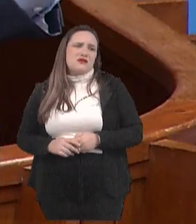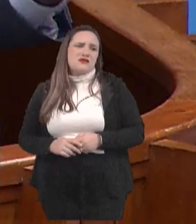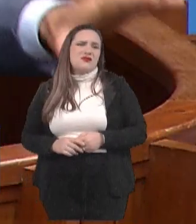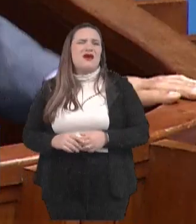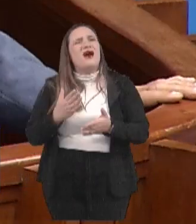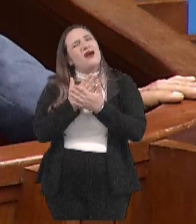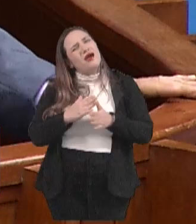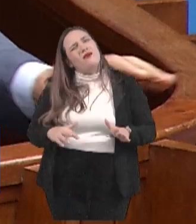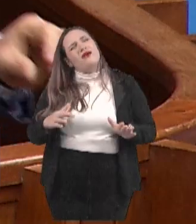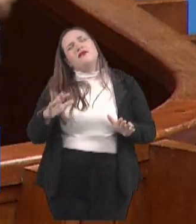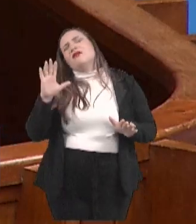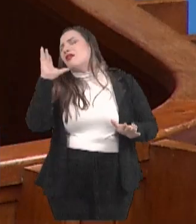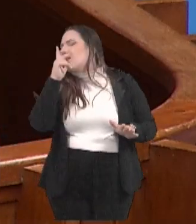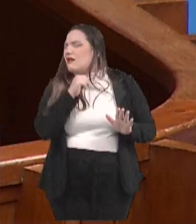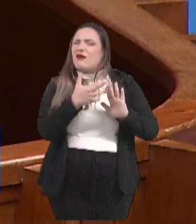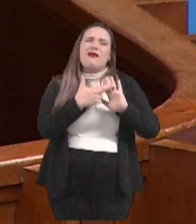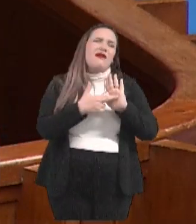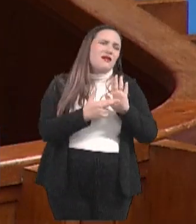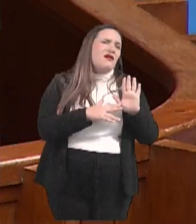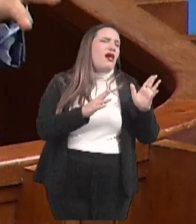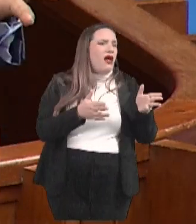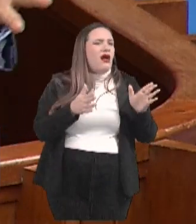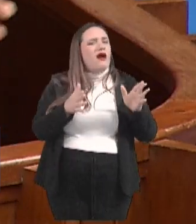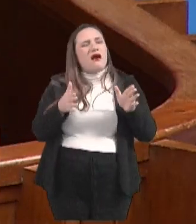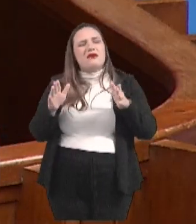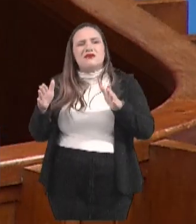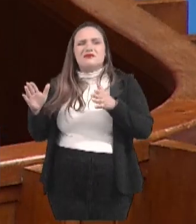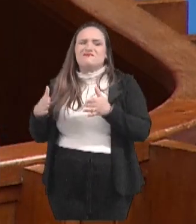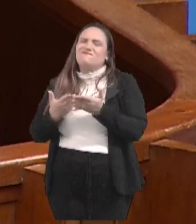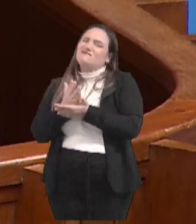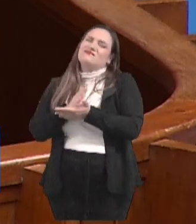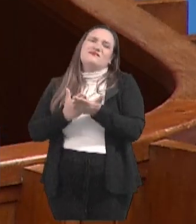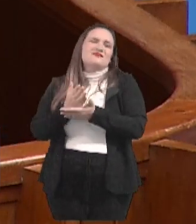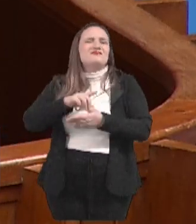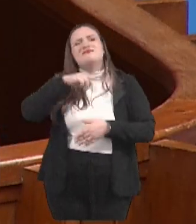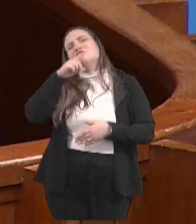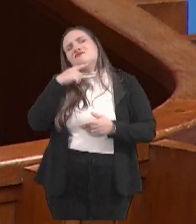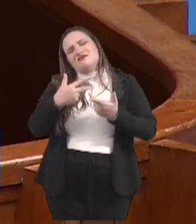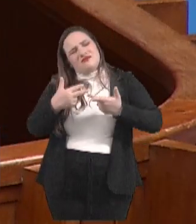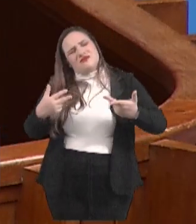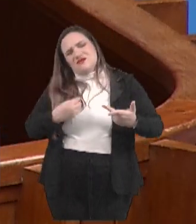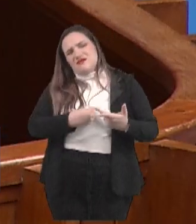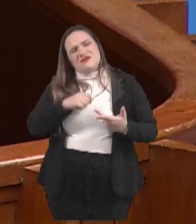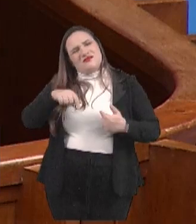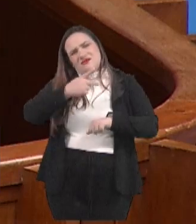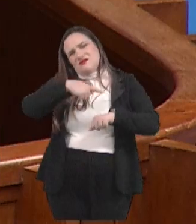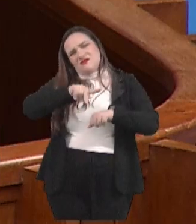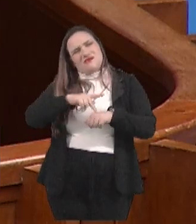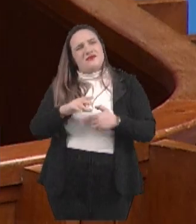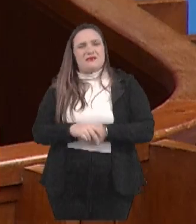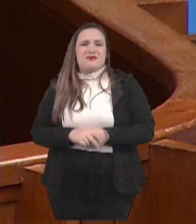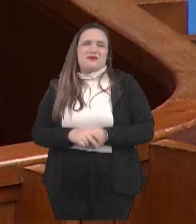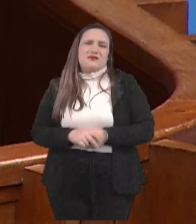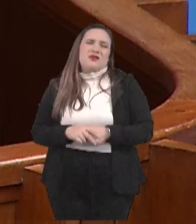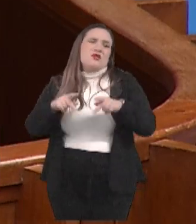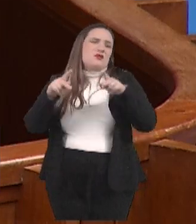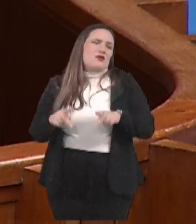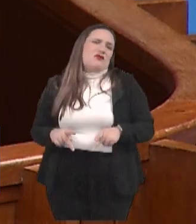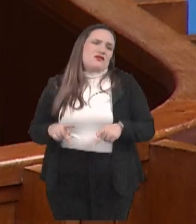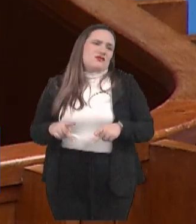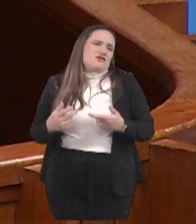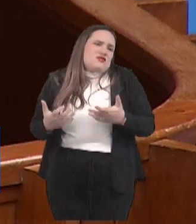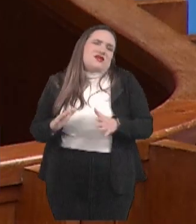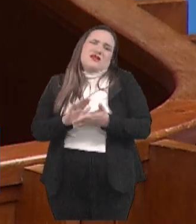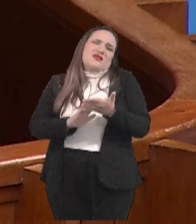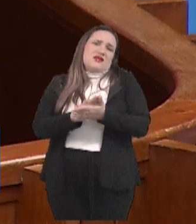essa burocracia, porque nós não aguentamos mais conviver com esse tipo de coisa num país que o povo não quer nada. O